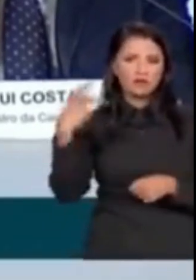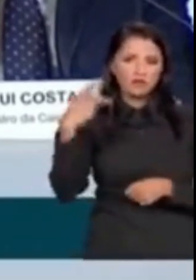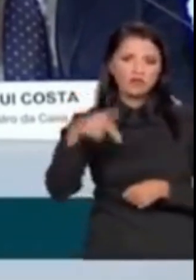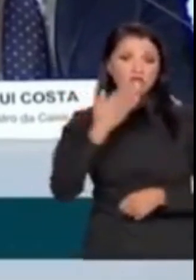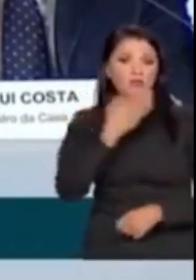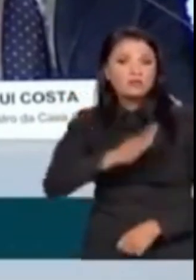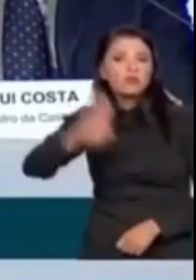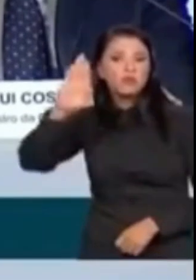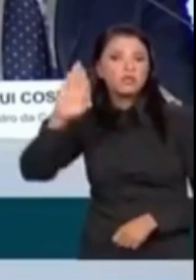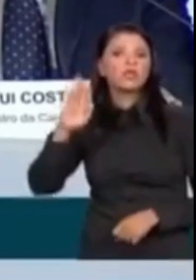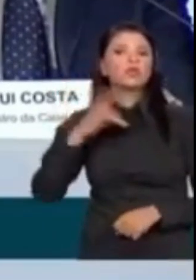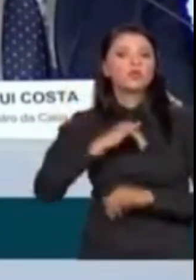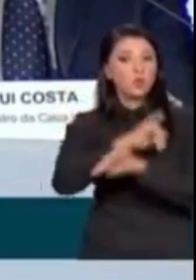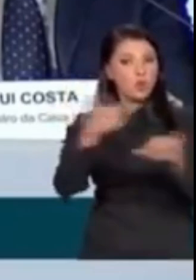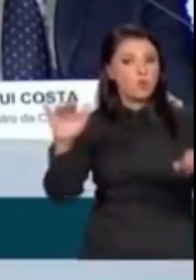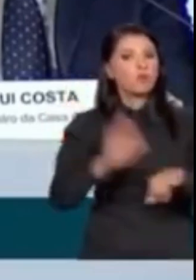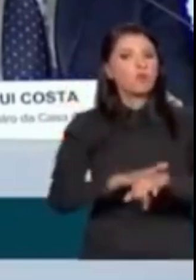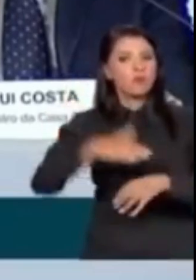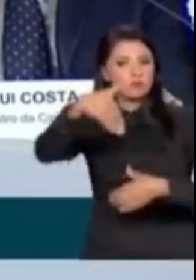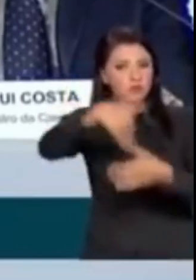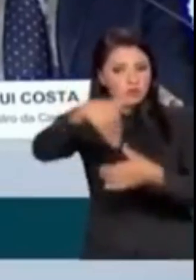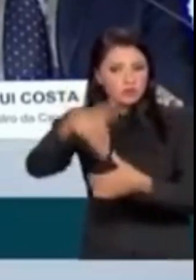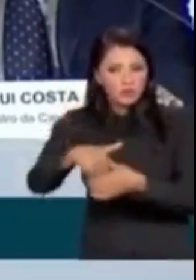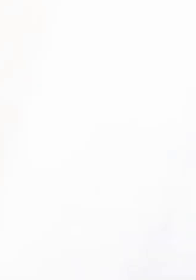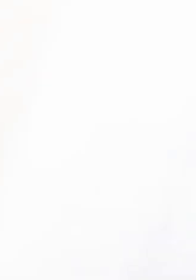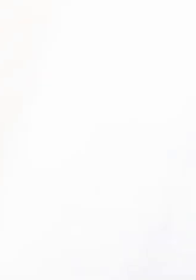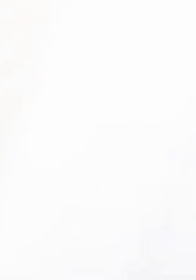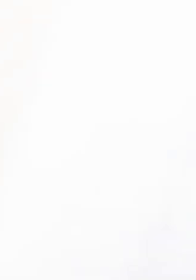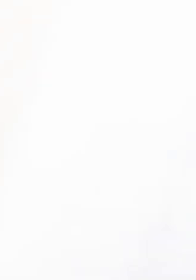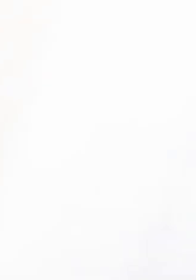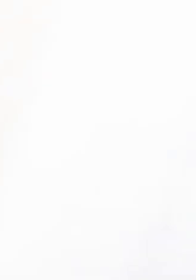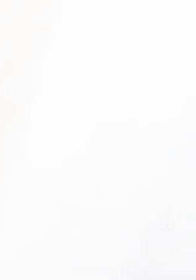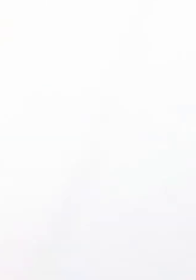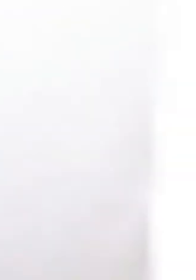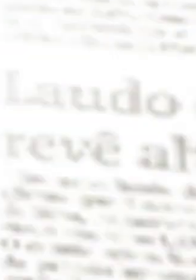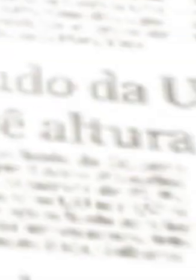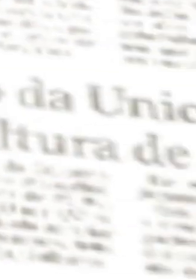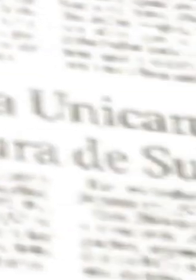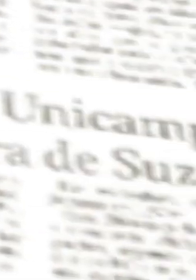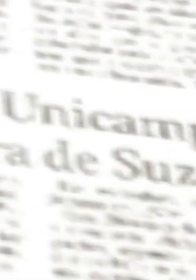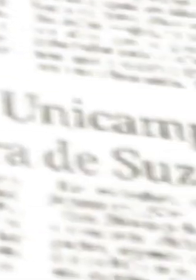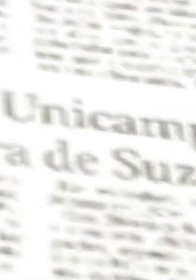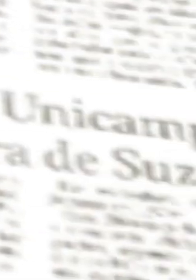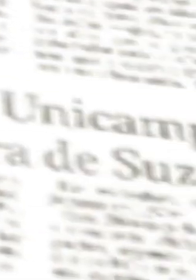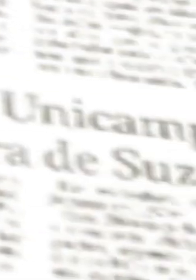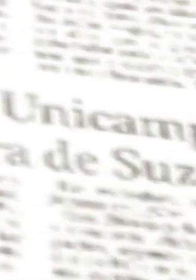prometeram durante a campanha para o povo, que tudo vai dar certo.